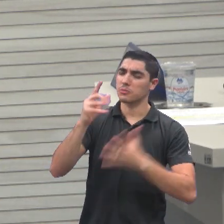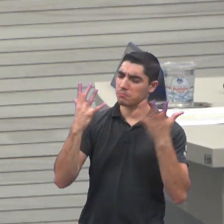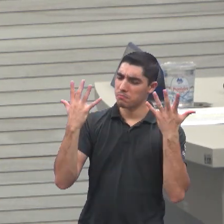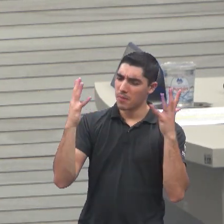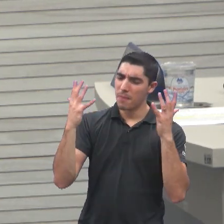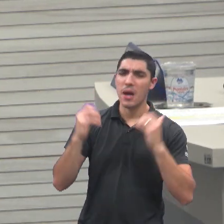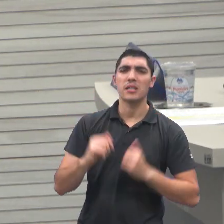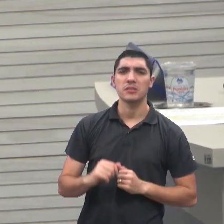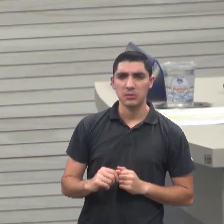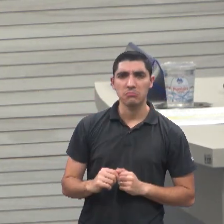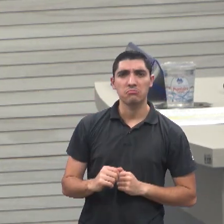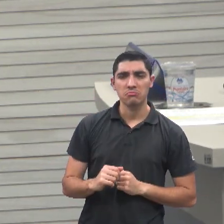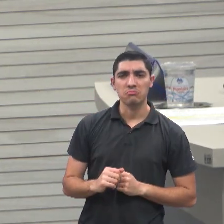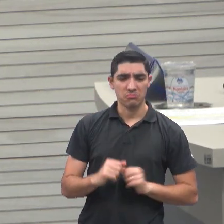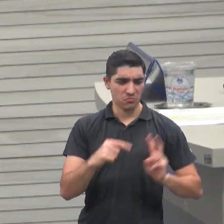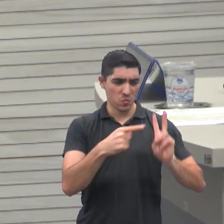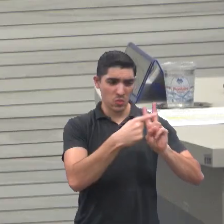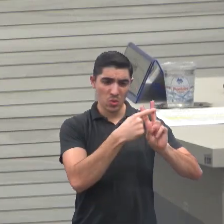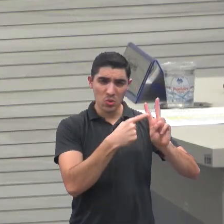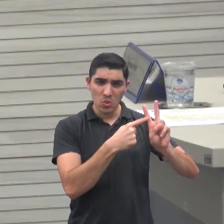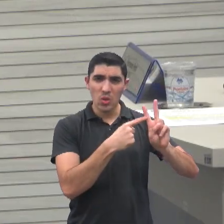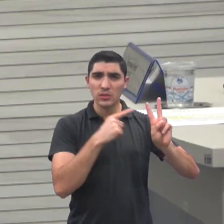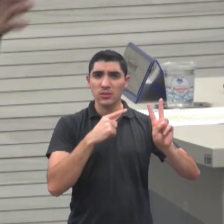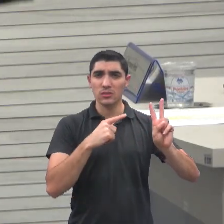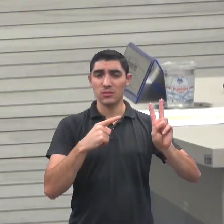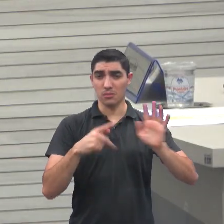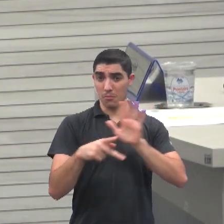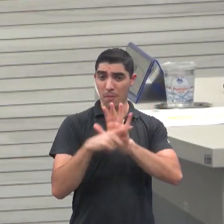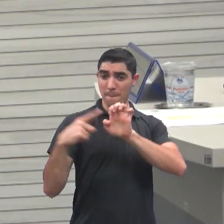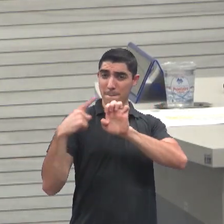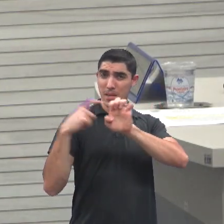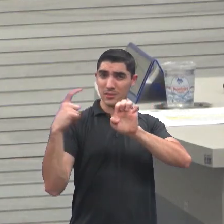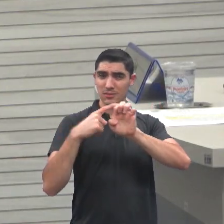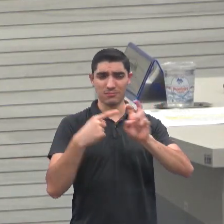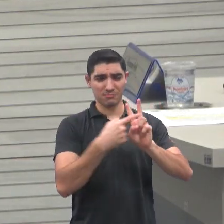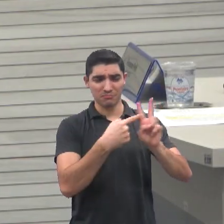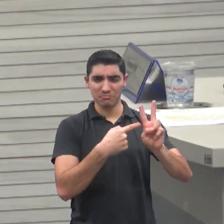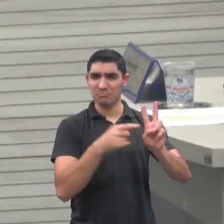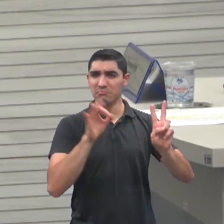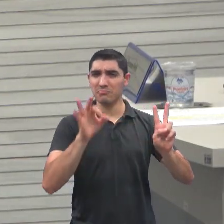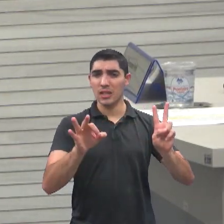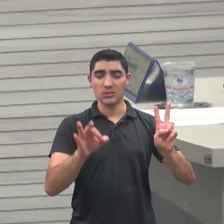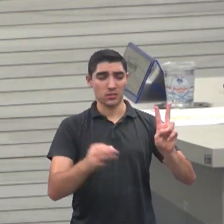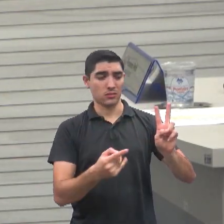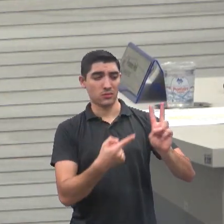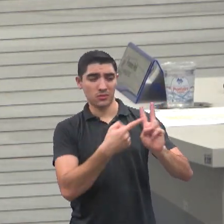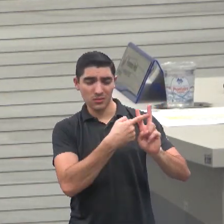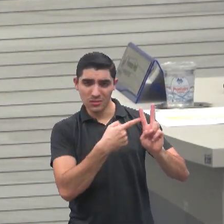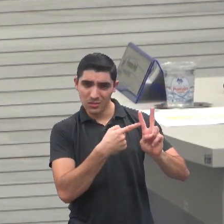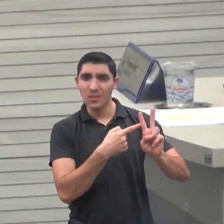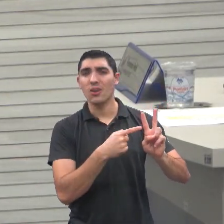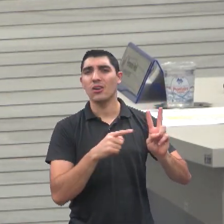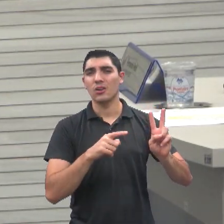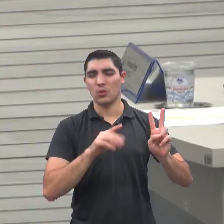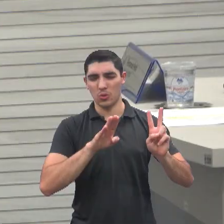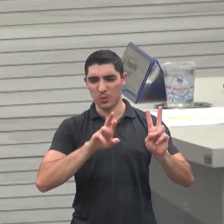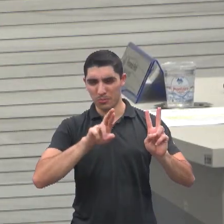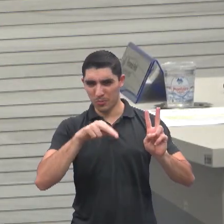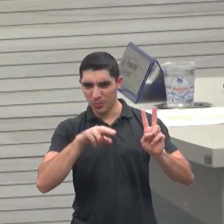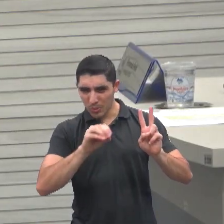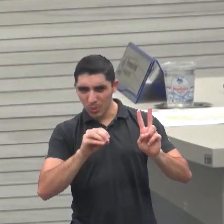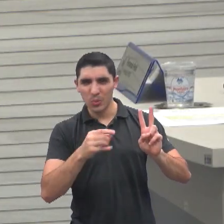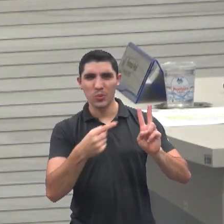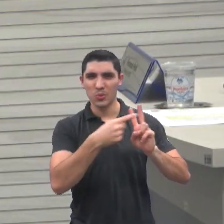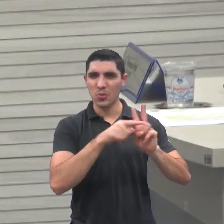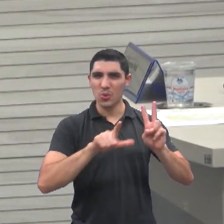empresários que é a nova safra da cidade. O Bruno e o Luiz são exemplos disso. meninos que ousaram a